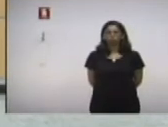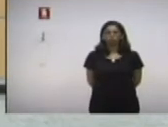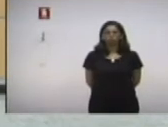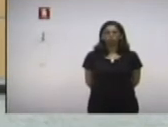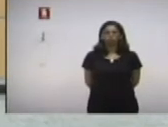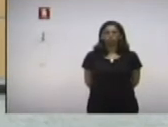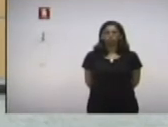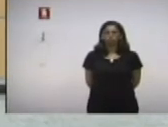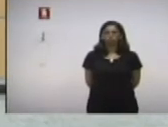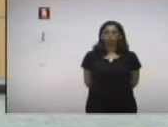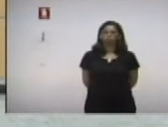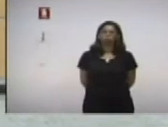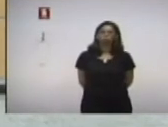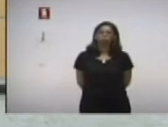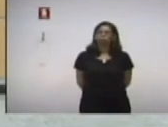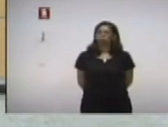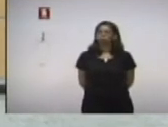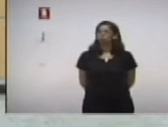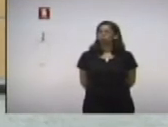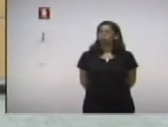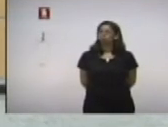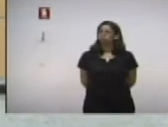A Era do Gelo 1